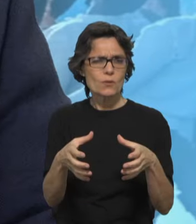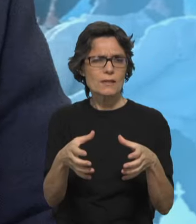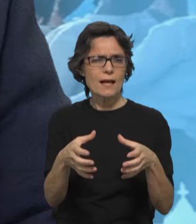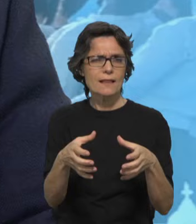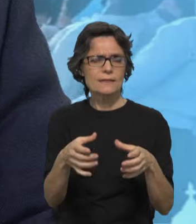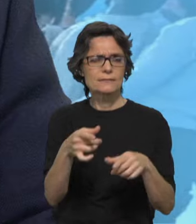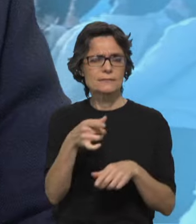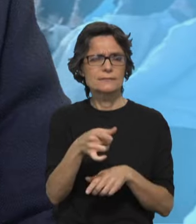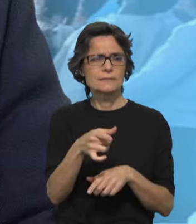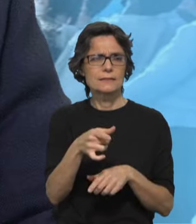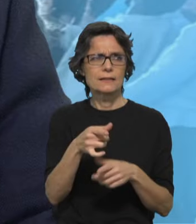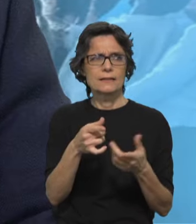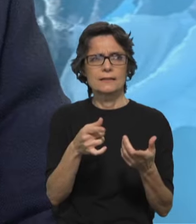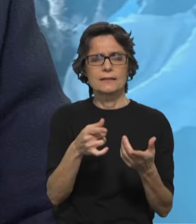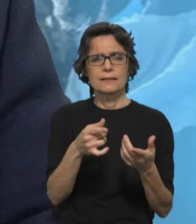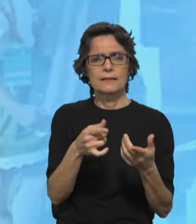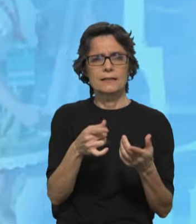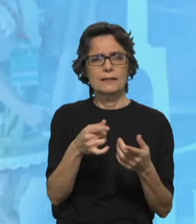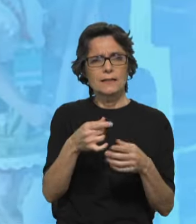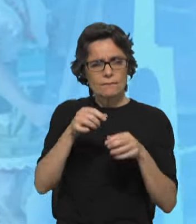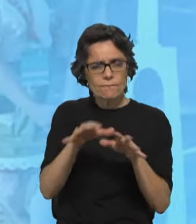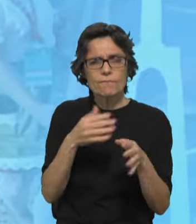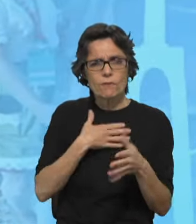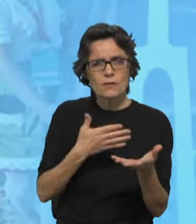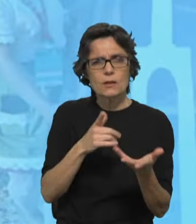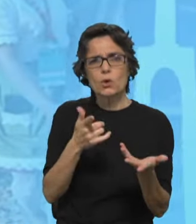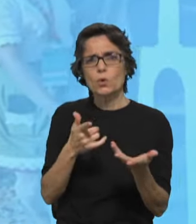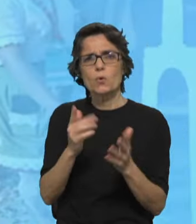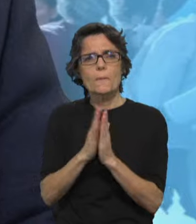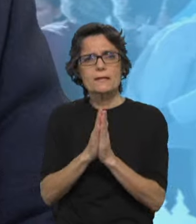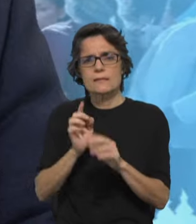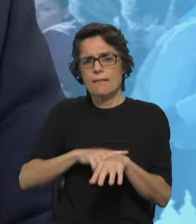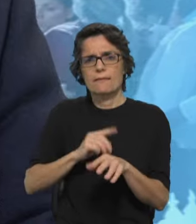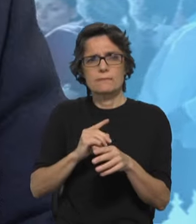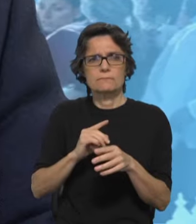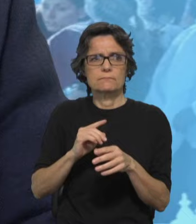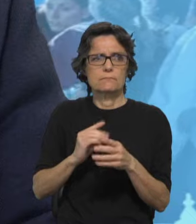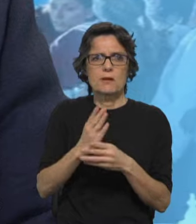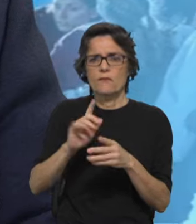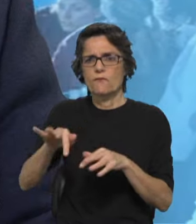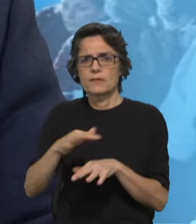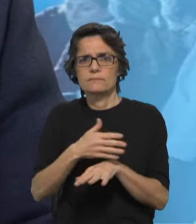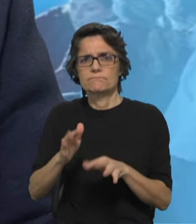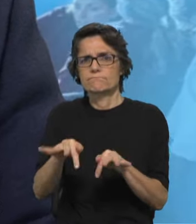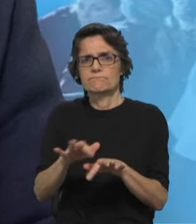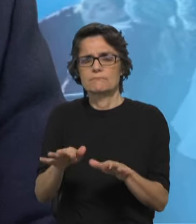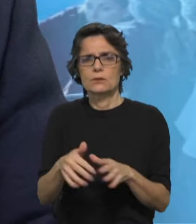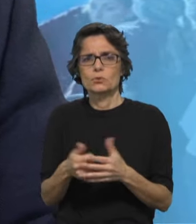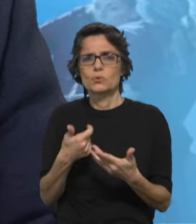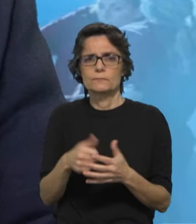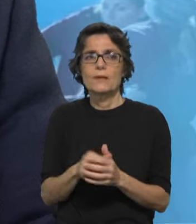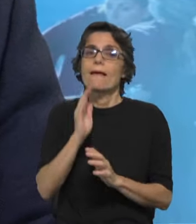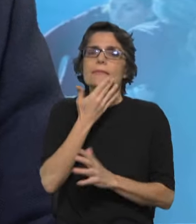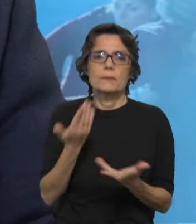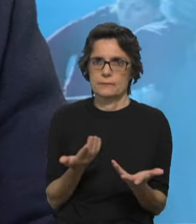missa, enfim, tem um princípio e um fim e que acontece dentro do templo? Tudo isto tem a ver com um caminho. E